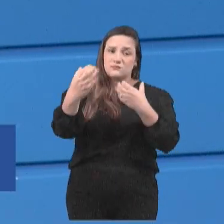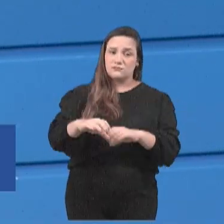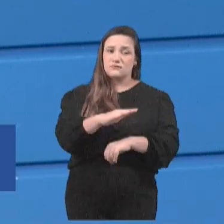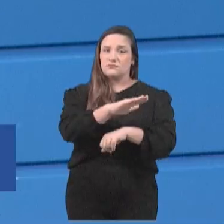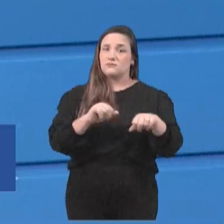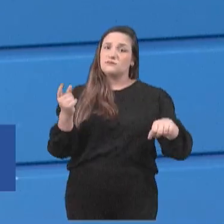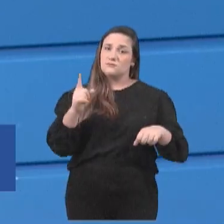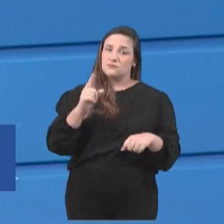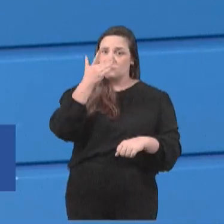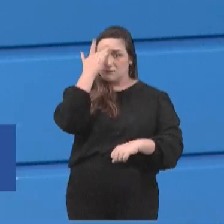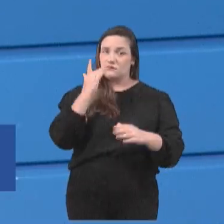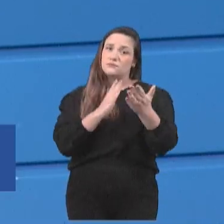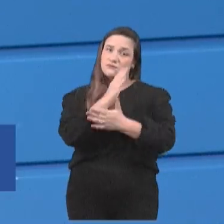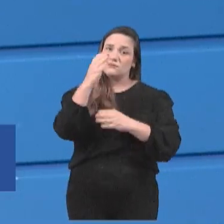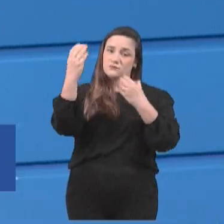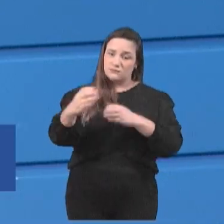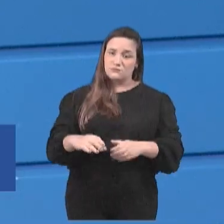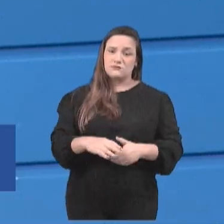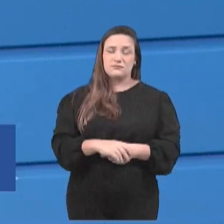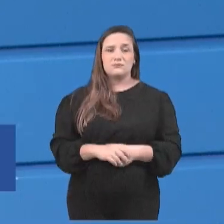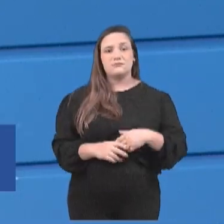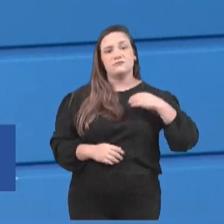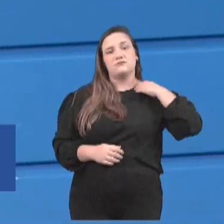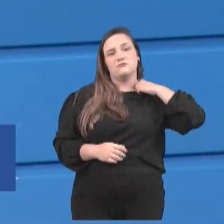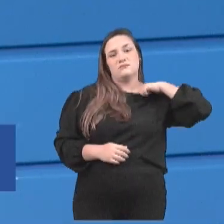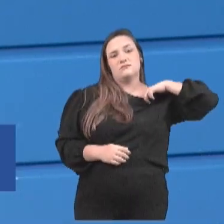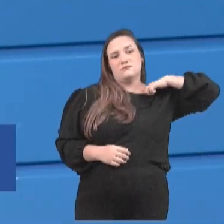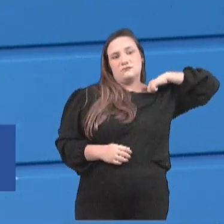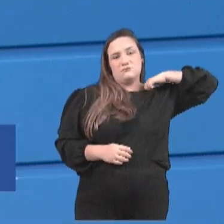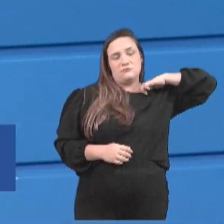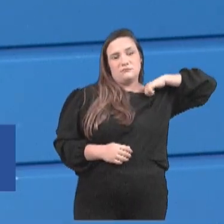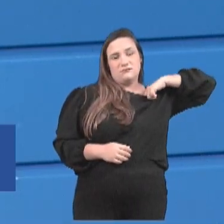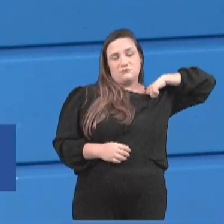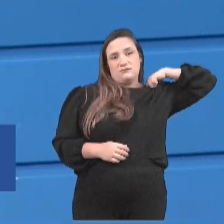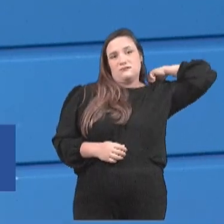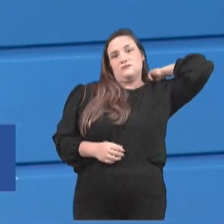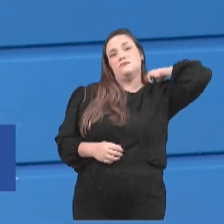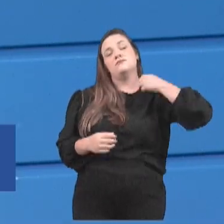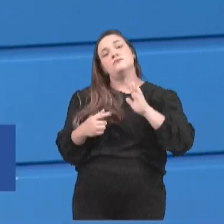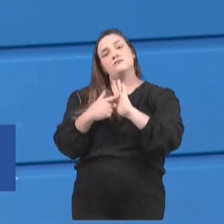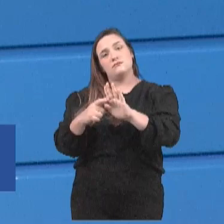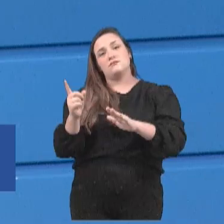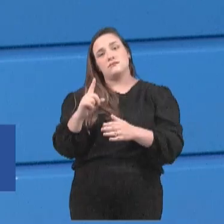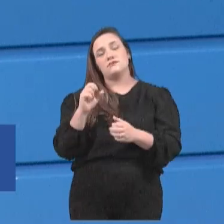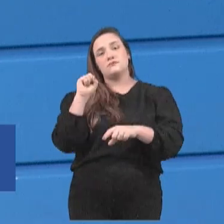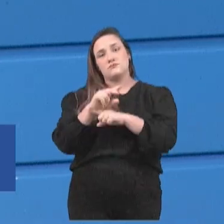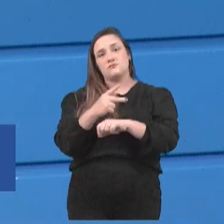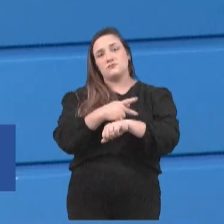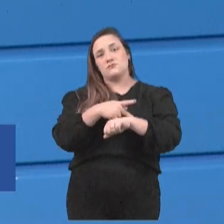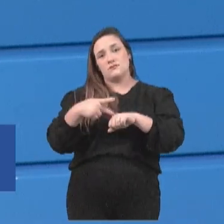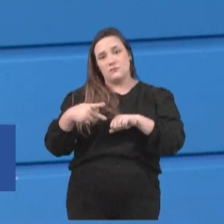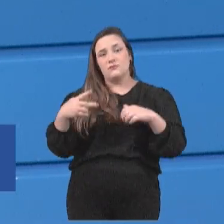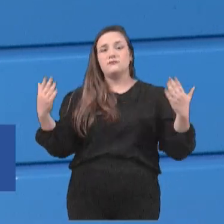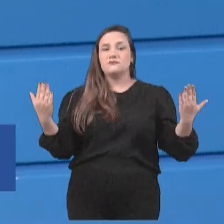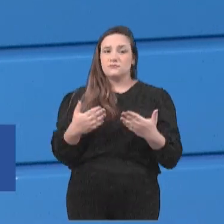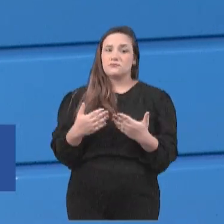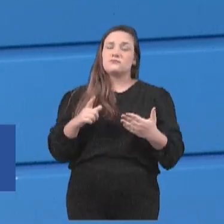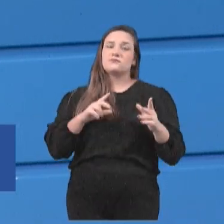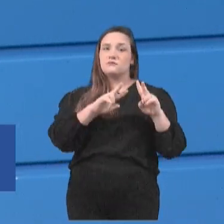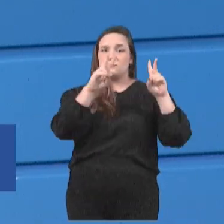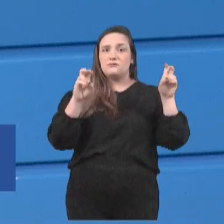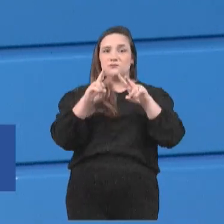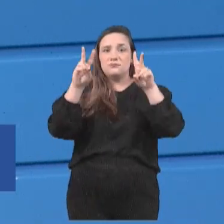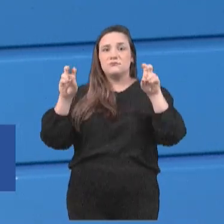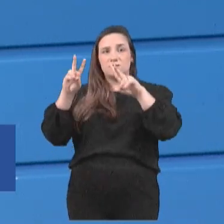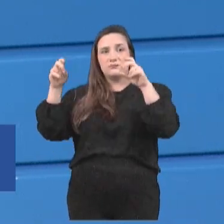chama os que estão concursados, há manobras que não mostram as vagas puras. Então, tem muitas situações hoje colocadas que a gente